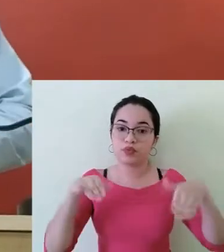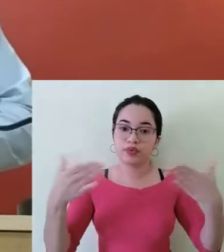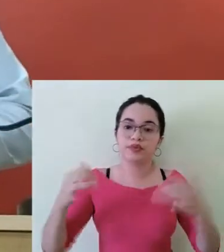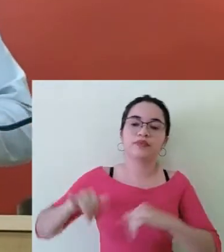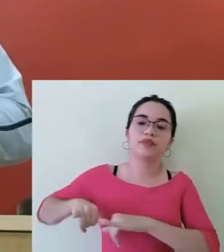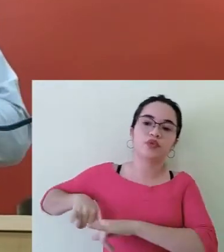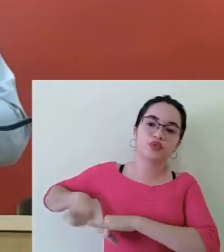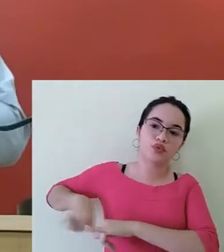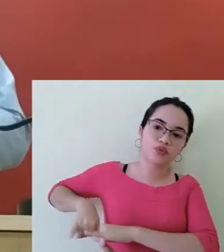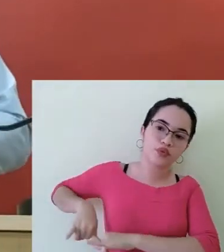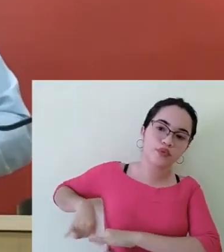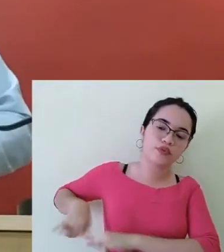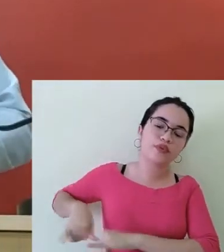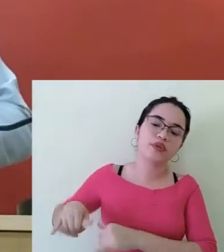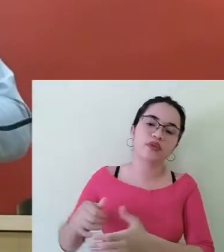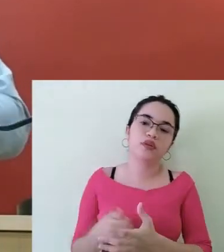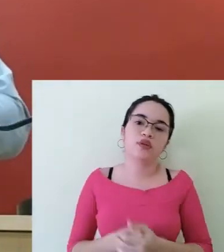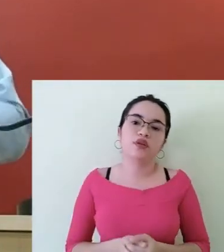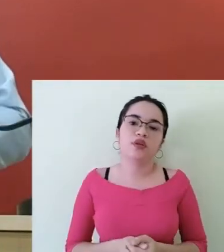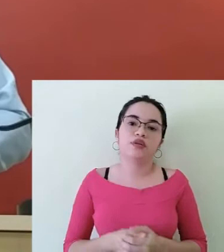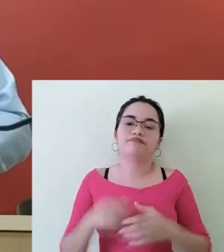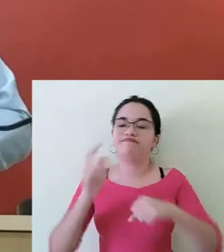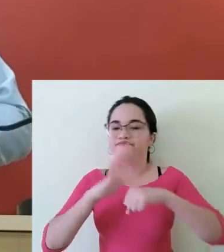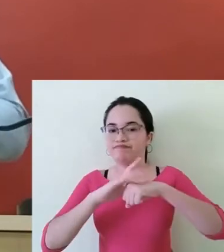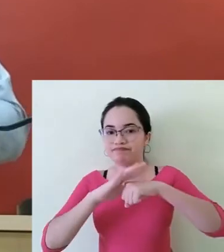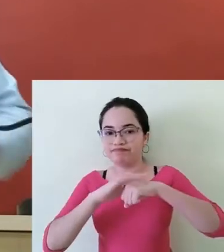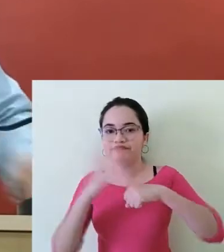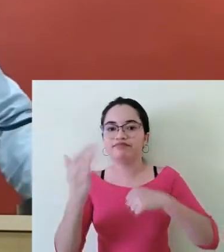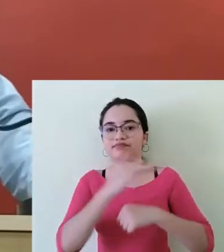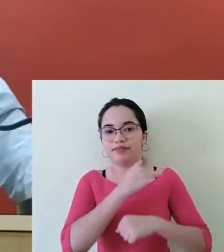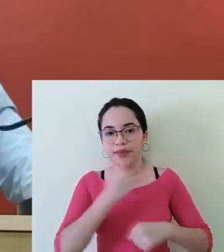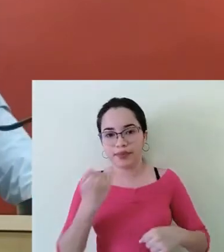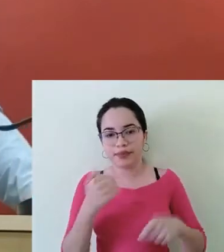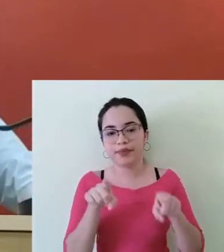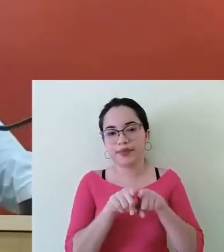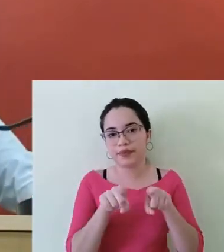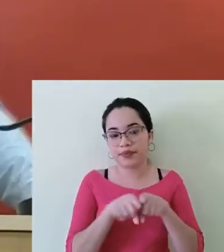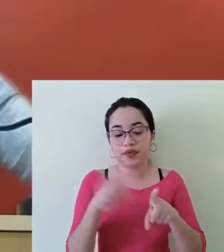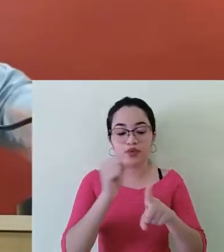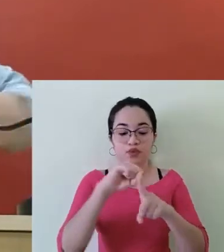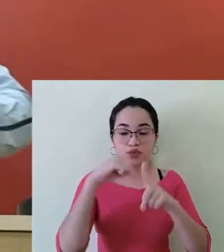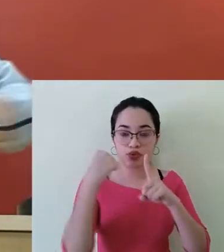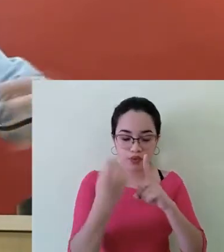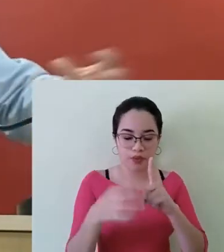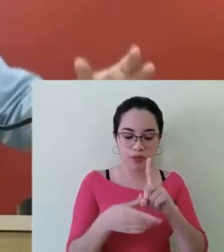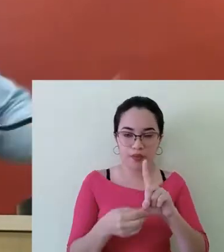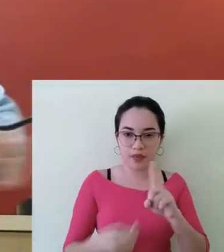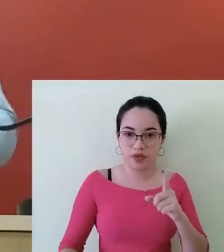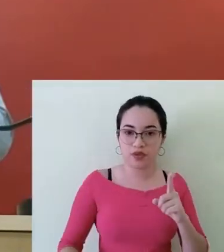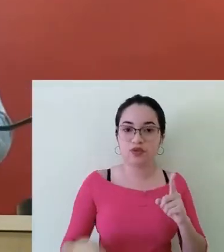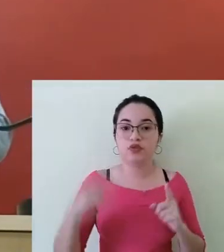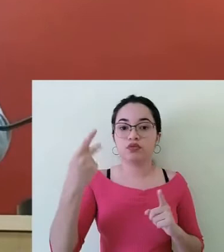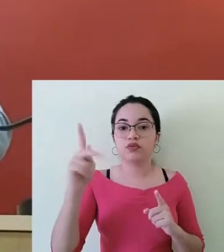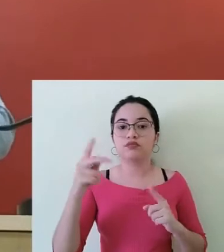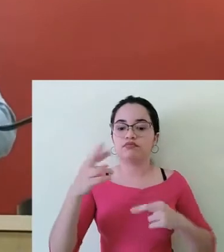então, a sofrer a degeneração das doenças e da morte. Socialmente, no